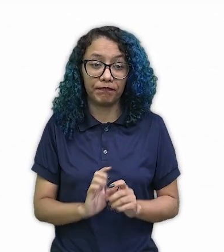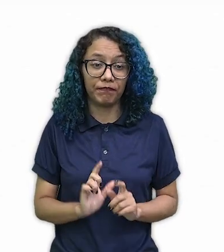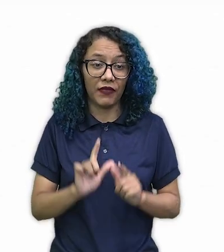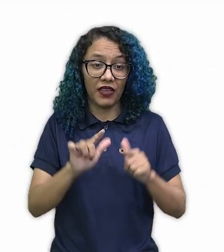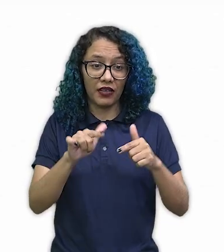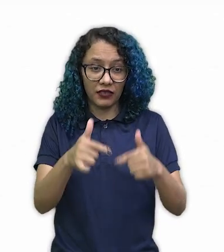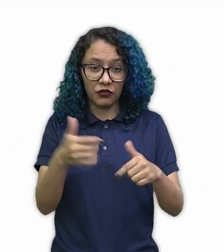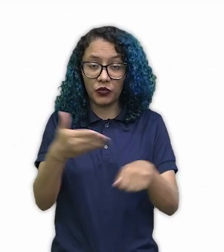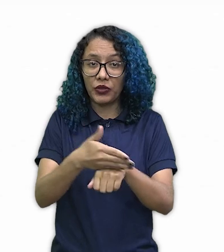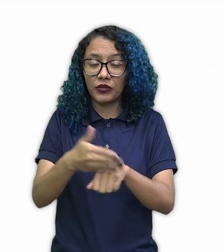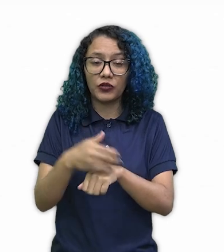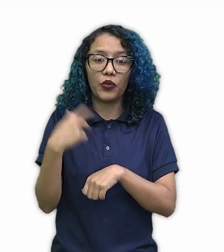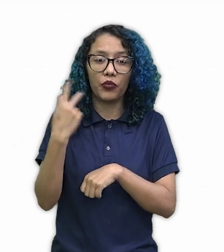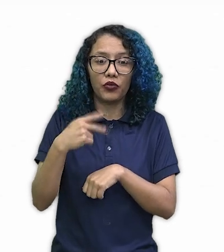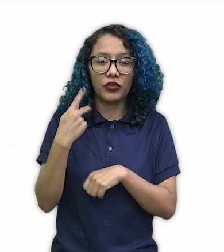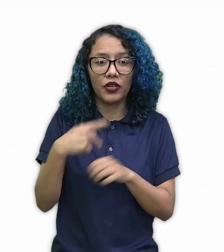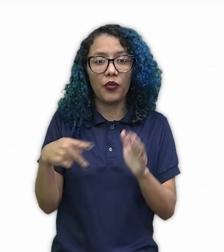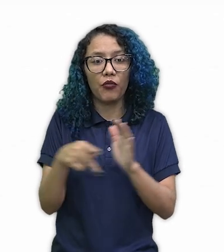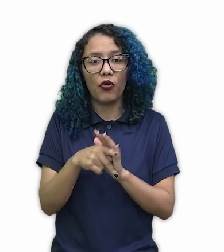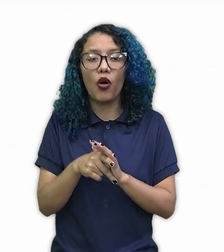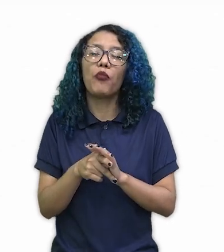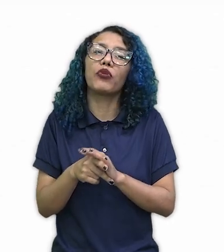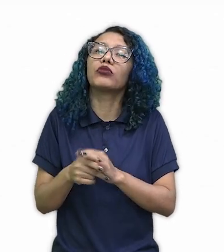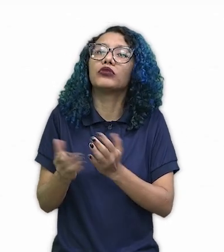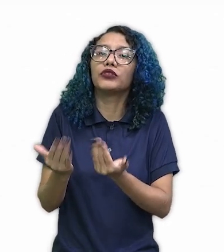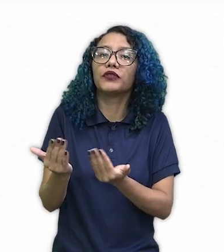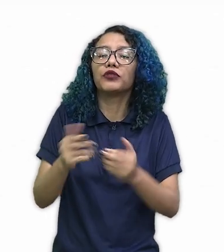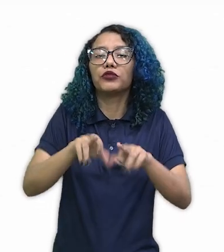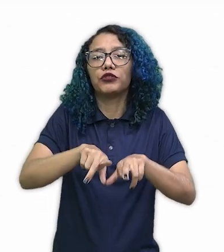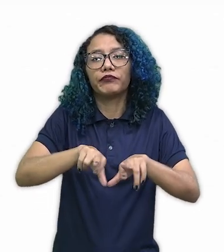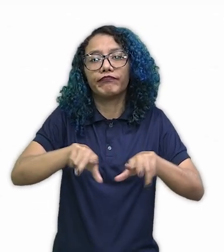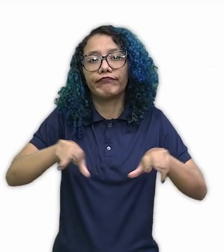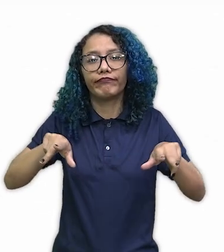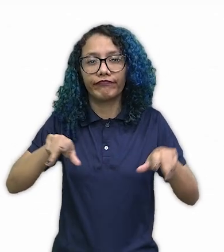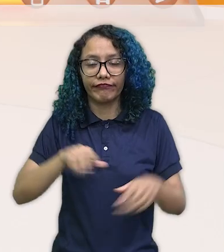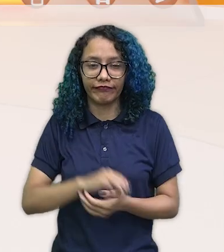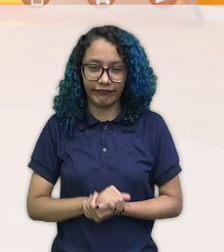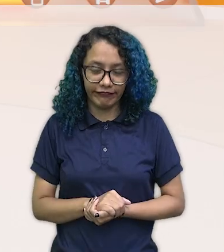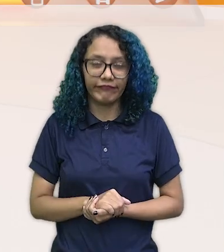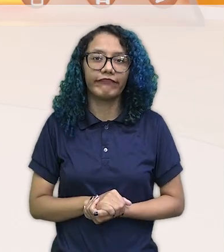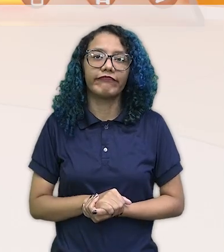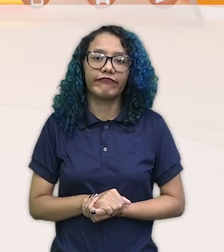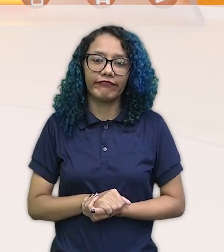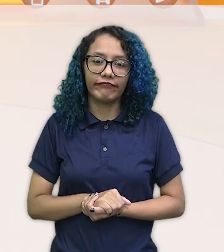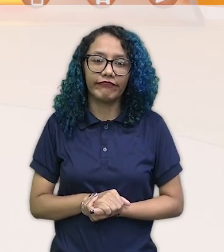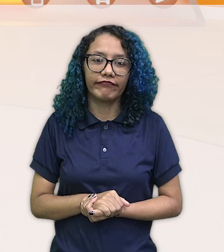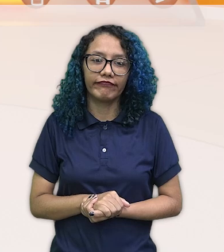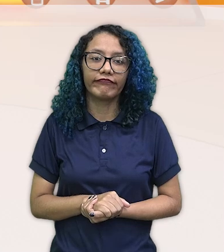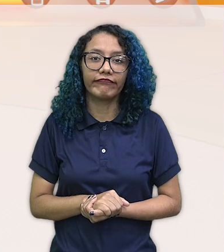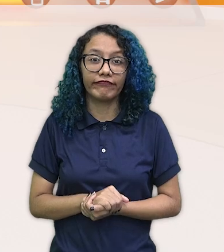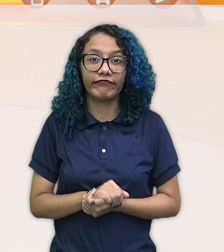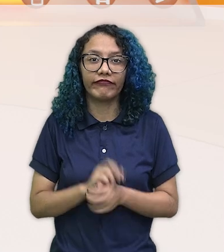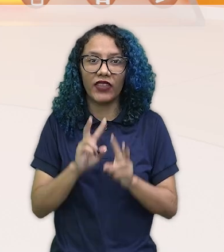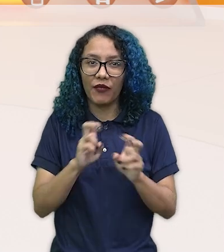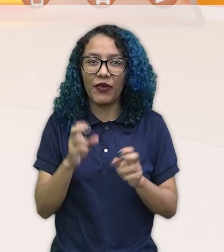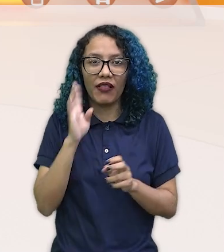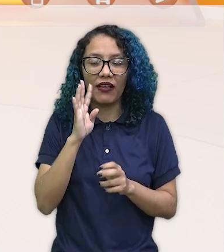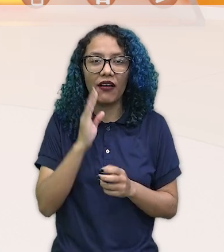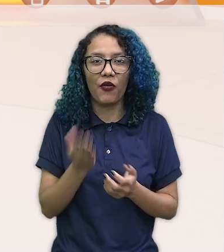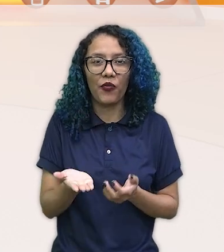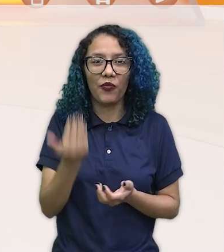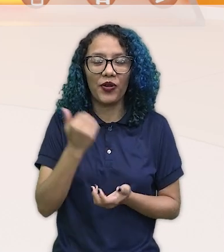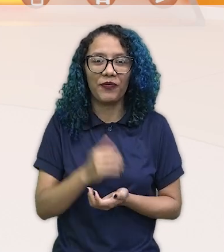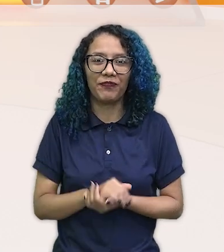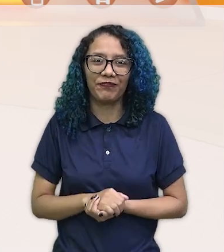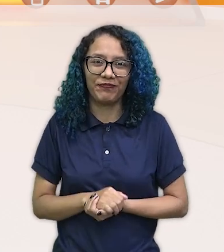de engajamento político das diferentes juventudes. Olha só que tema bacana. Estão preparados?